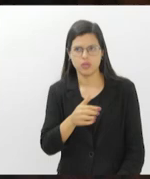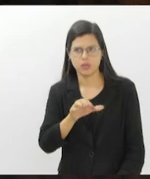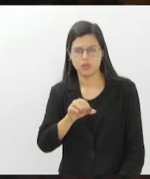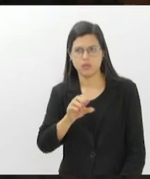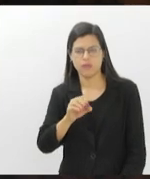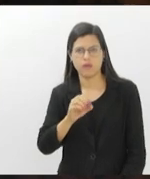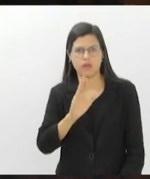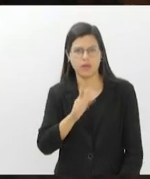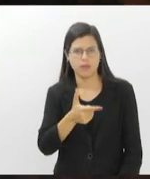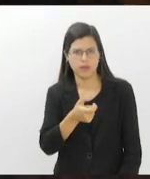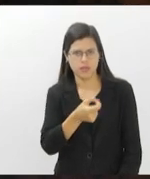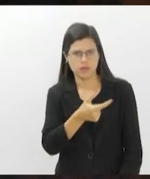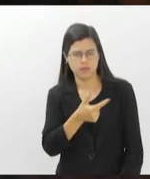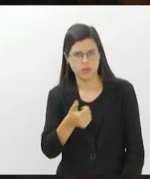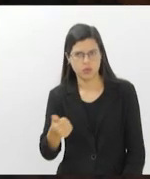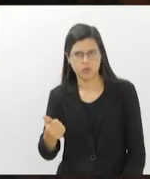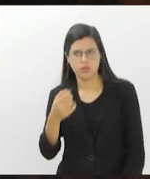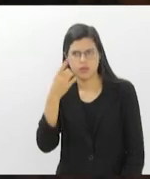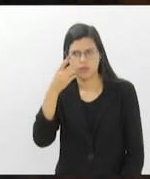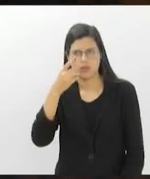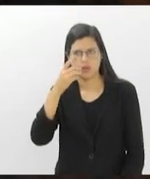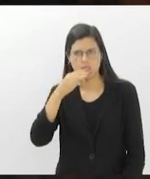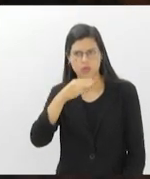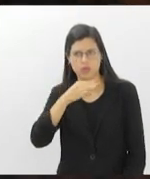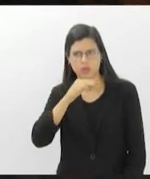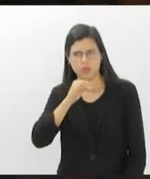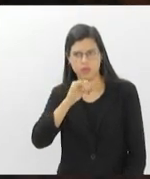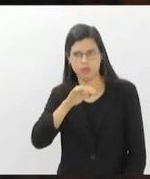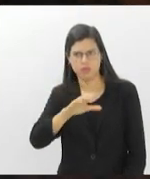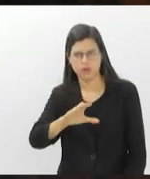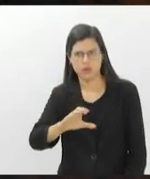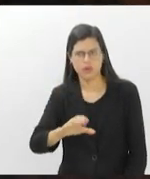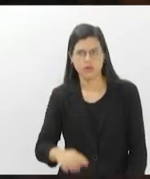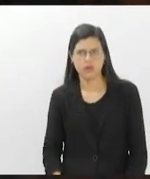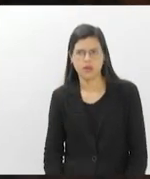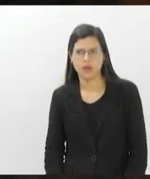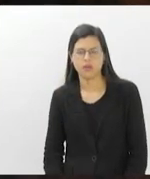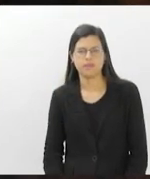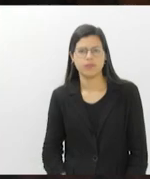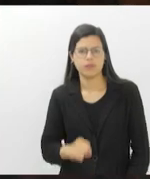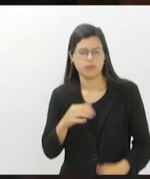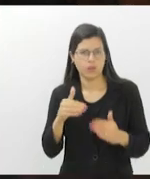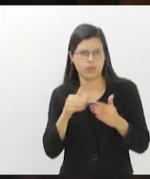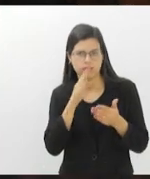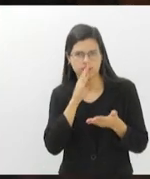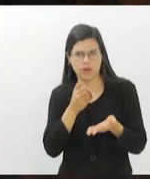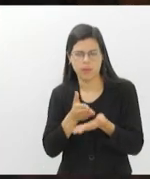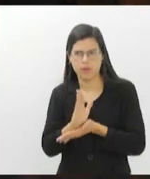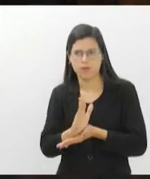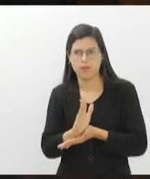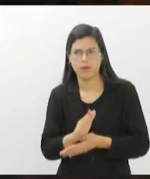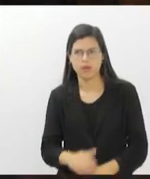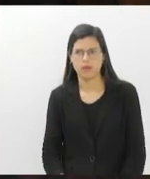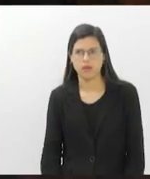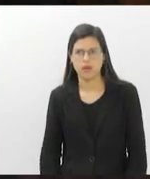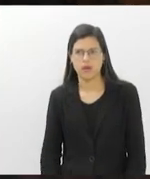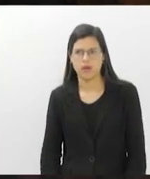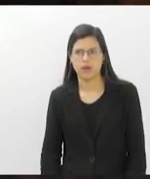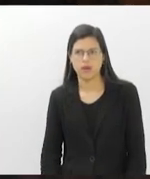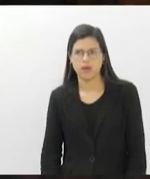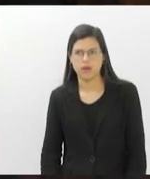4790/21, do deputado Carlos Mink. Senhores que aprovam, permaneçam como estão. Aprovado. Nada mais havendo a